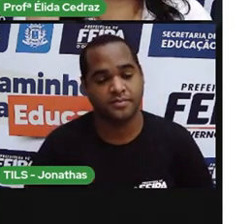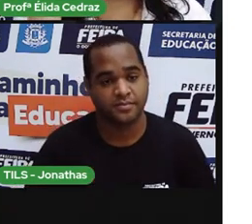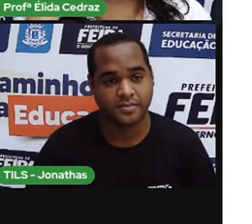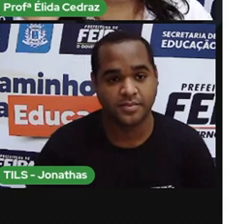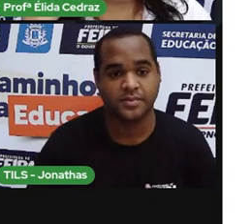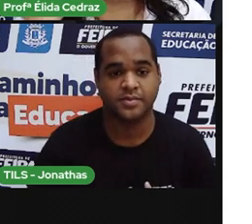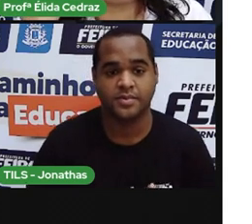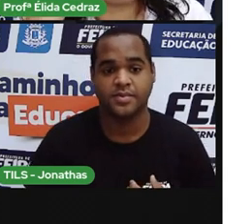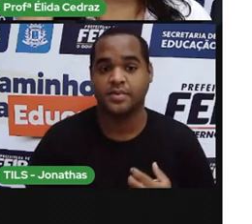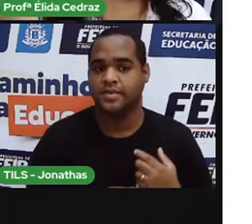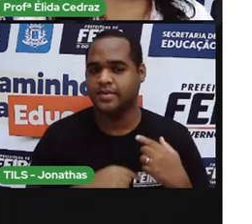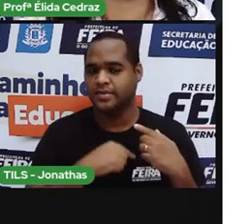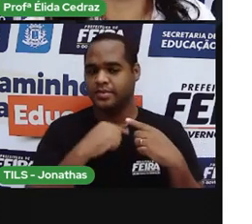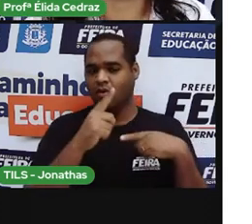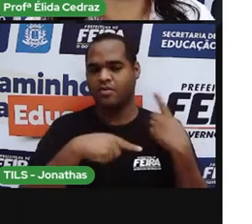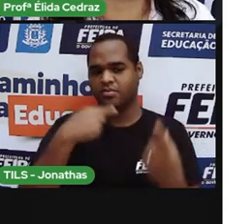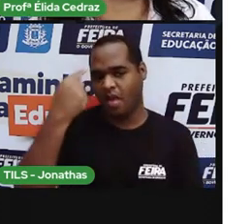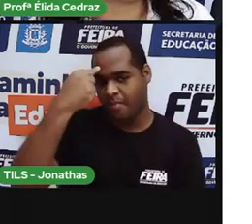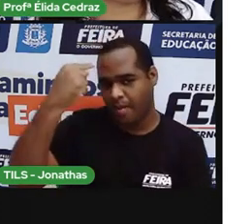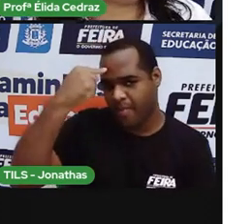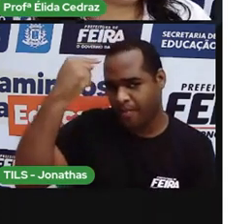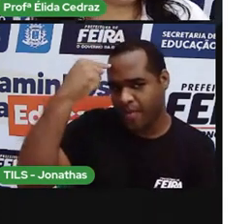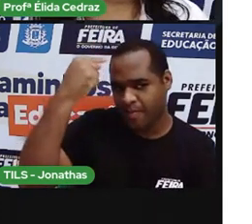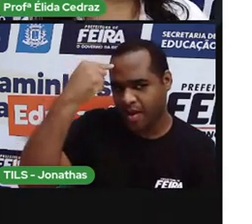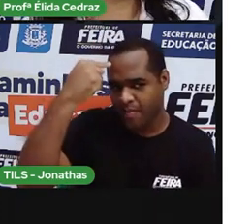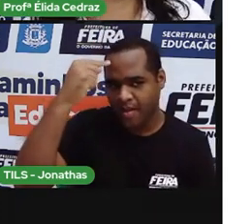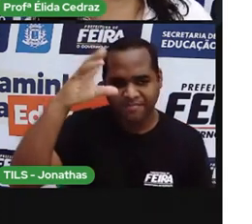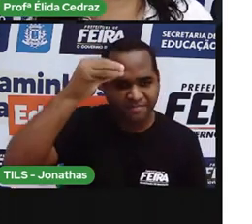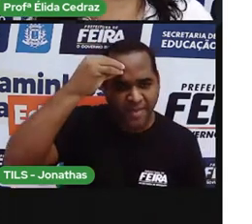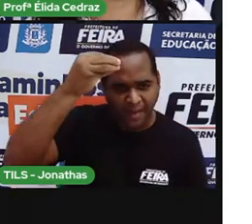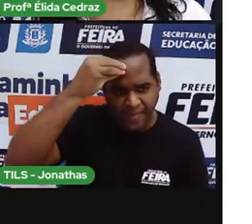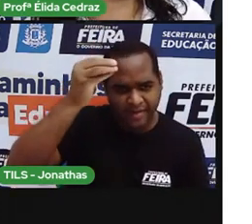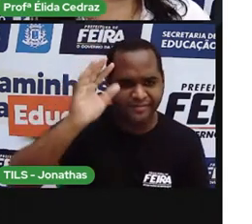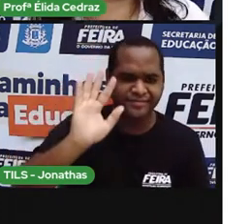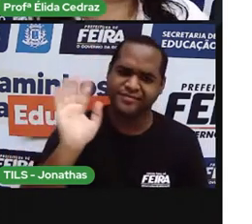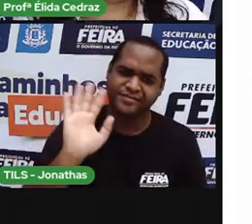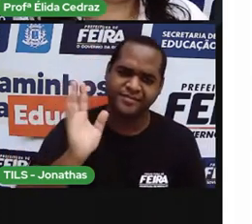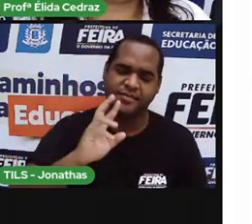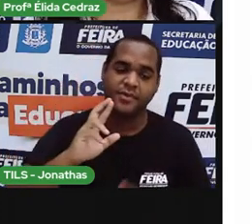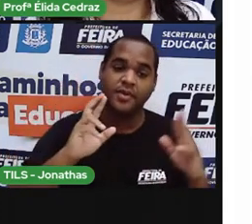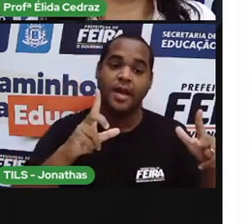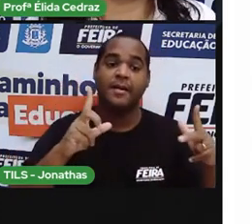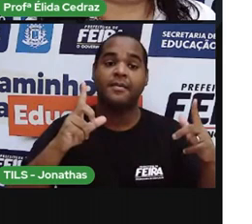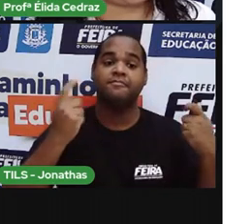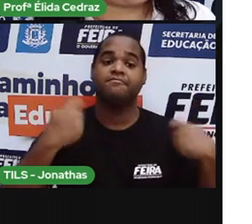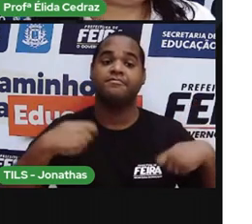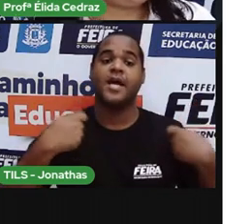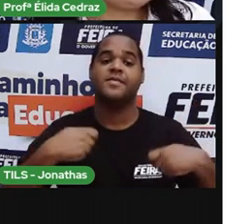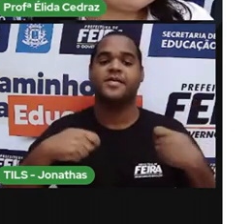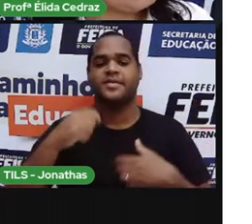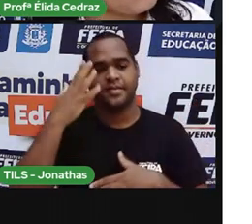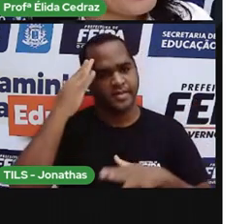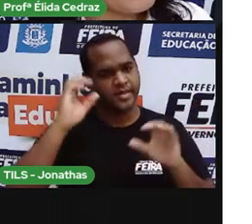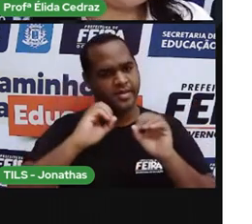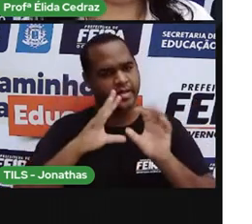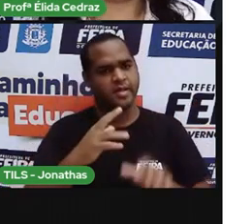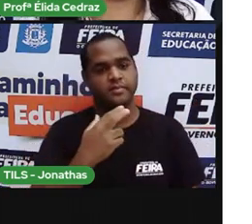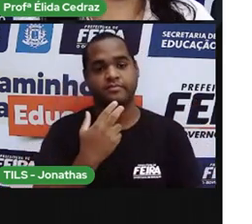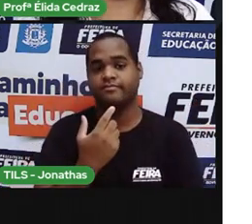lembrar de memória, assim. A gente precisa entender que a